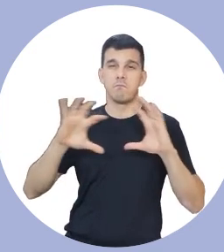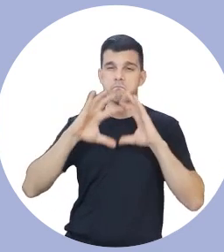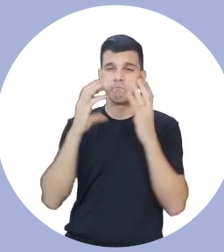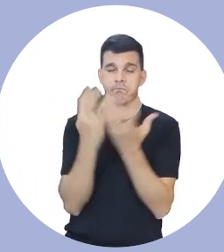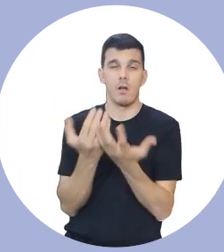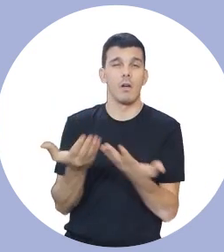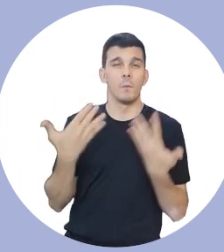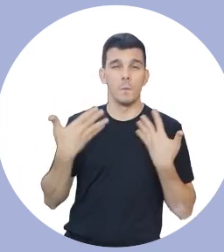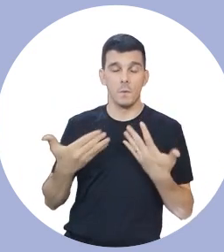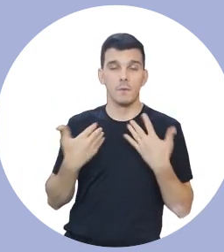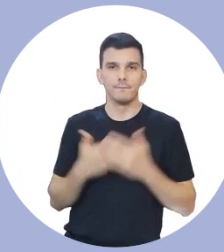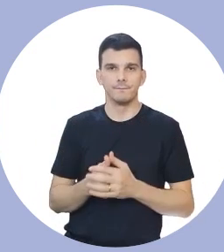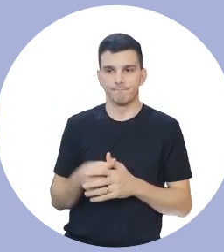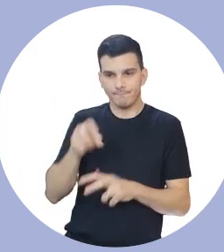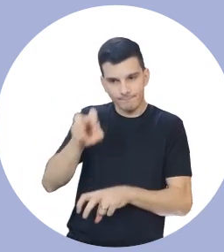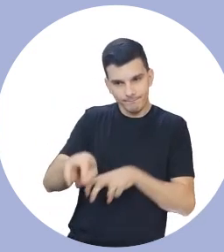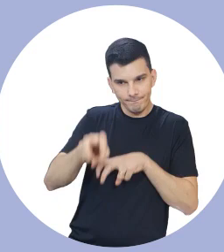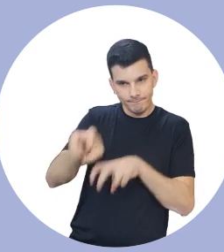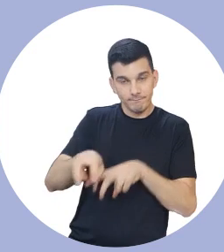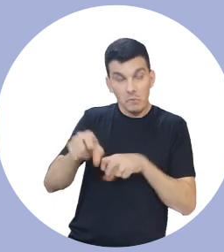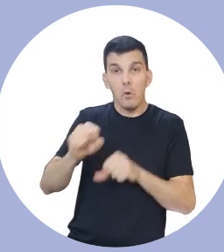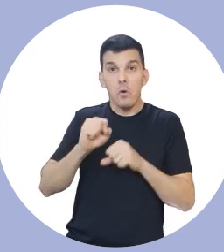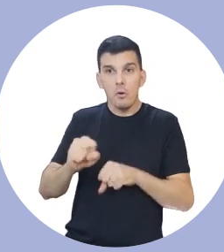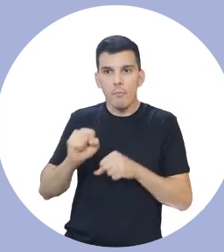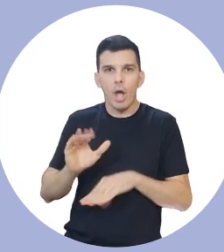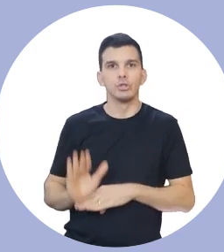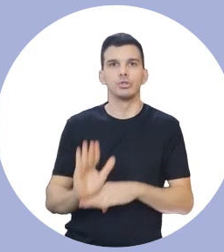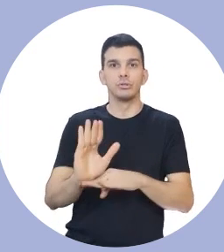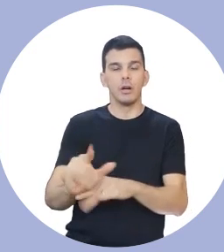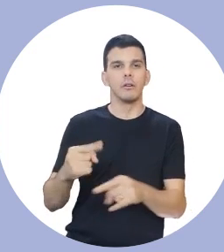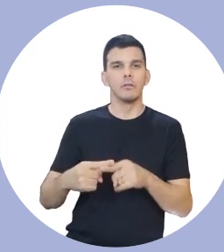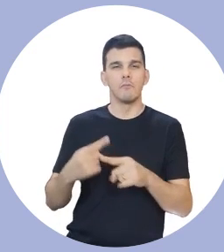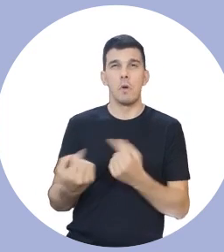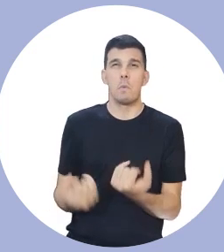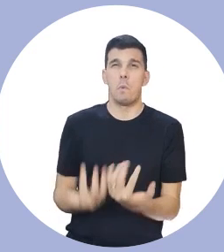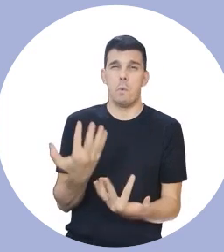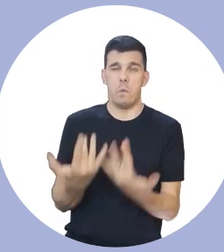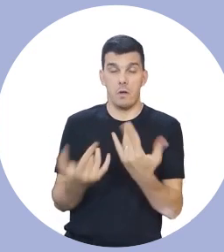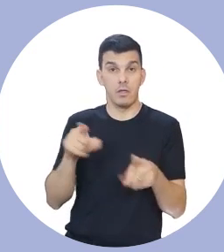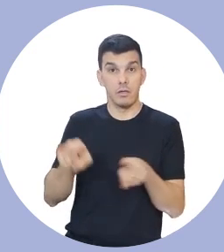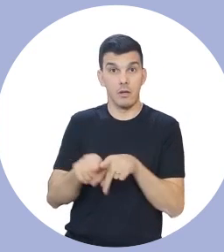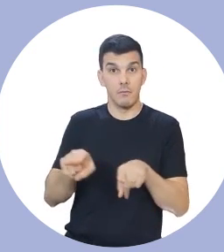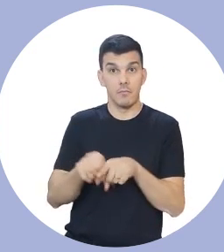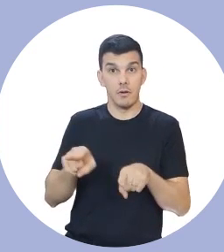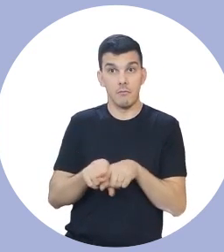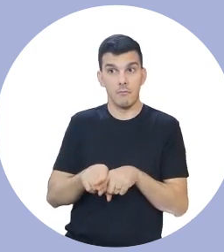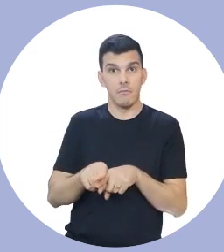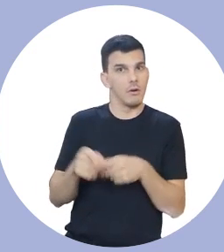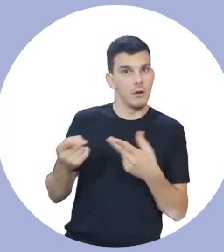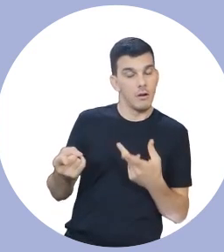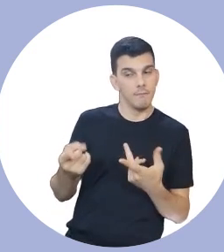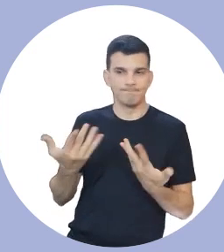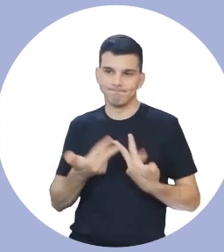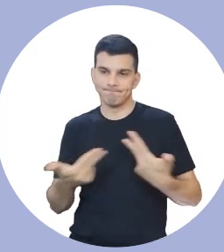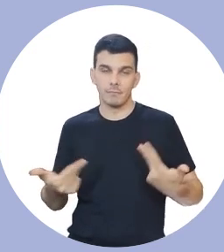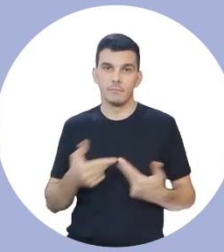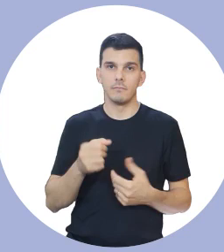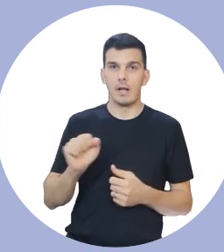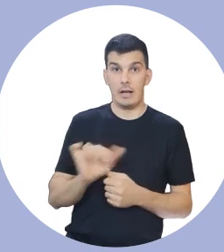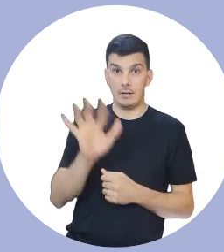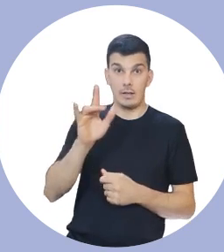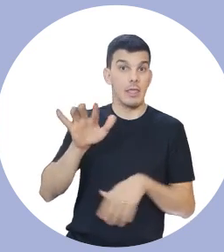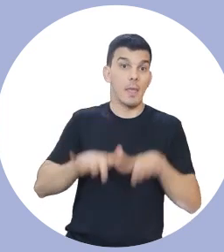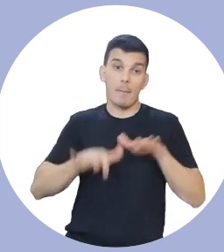estufa. A agricultura é uma das atividades humanas que podem contribuir tanto para a emissão quanto para o sequestro desses